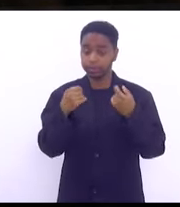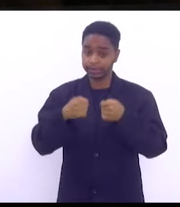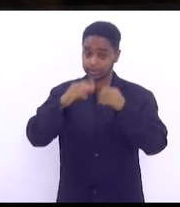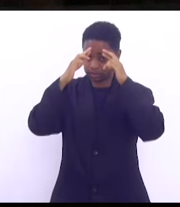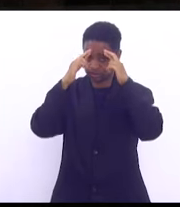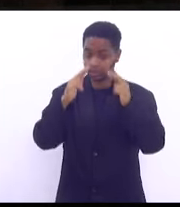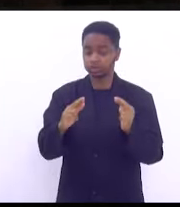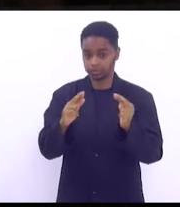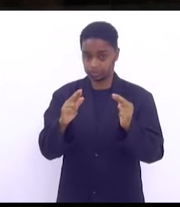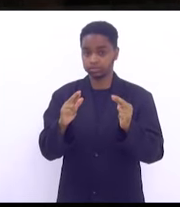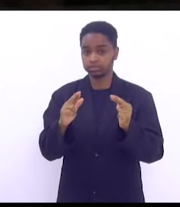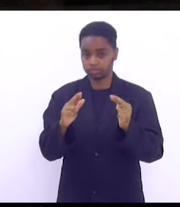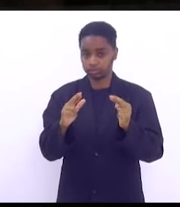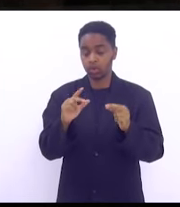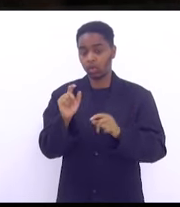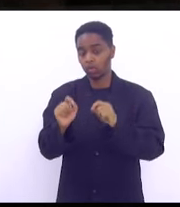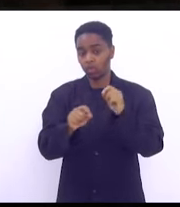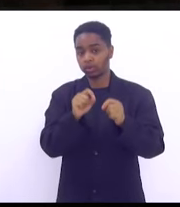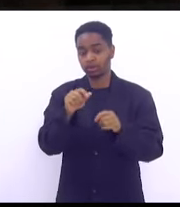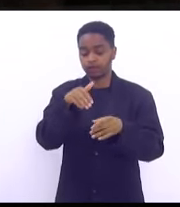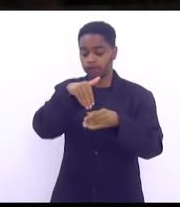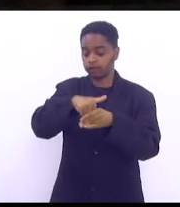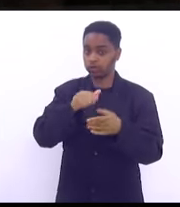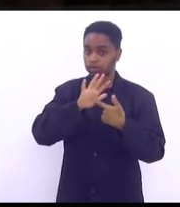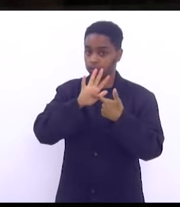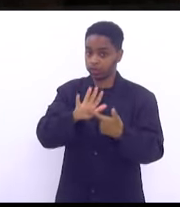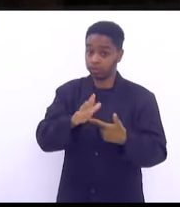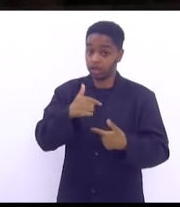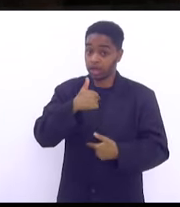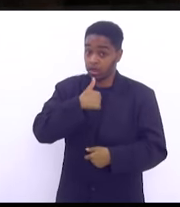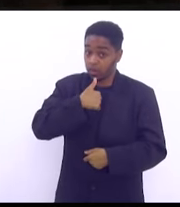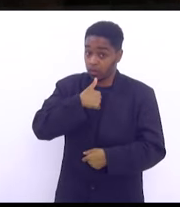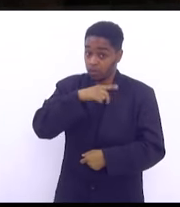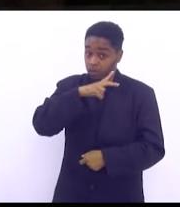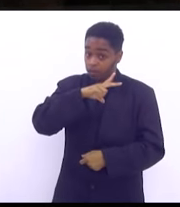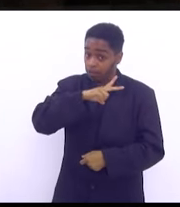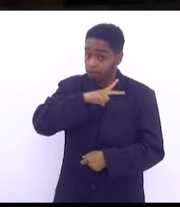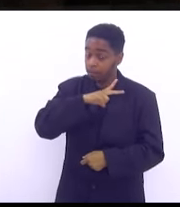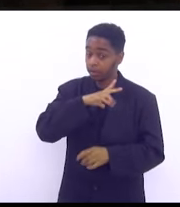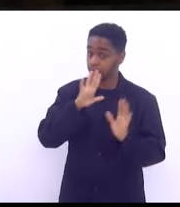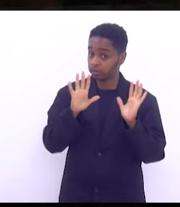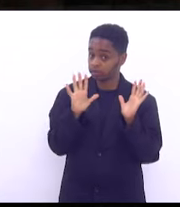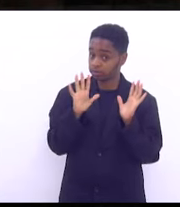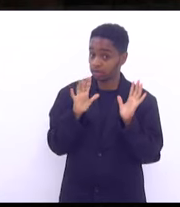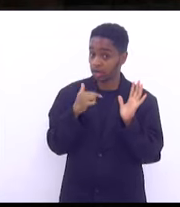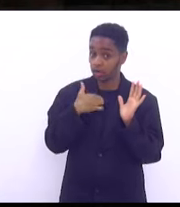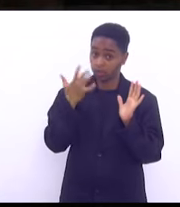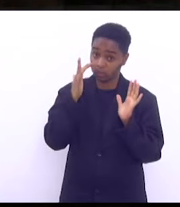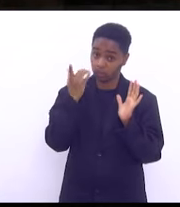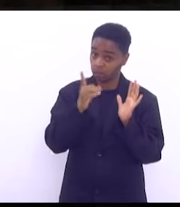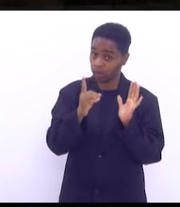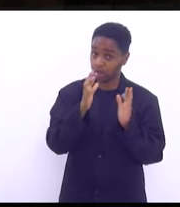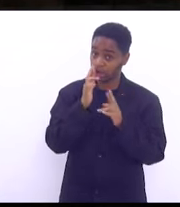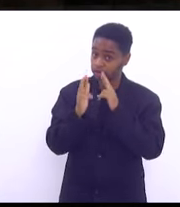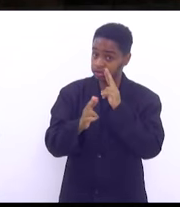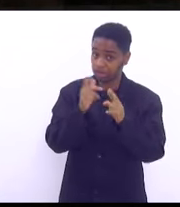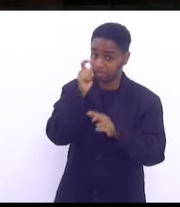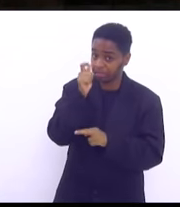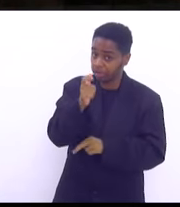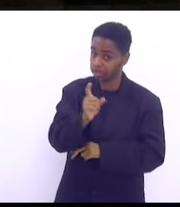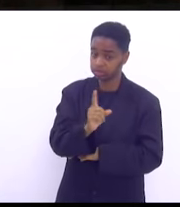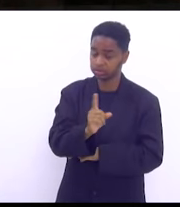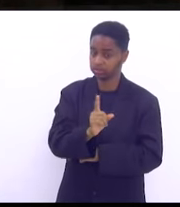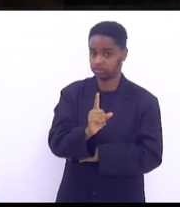respeite o que as urnas falou. Eu, particularmente, eu não achei o resultado nada